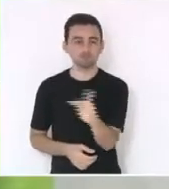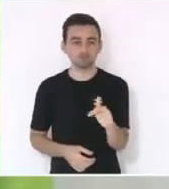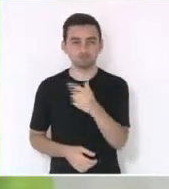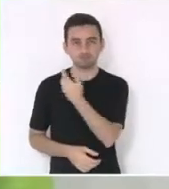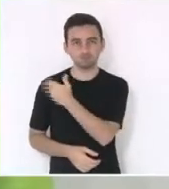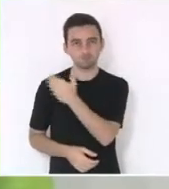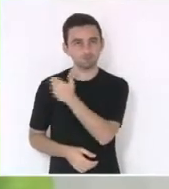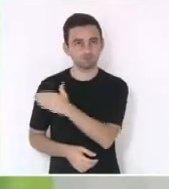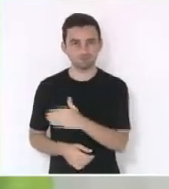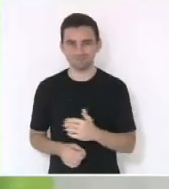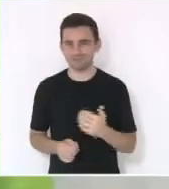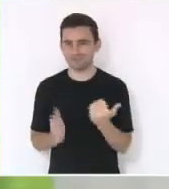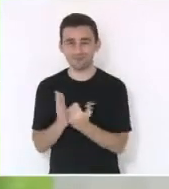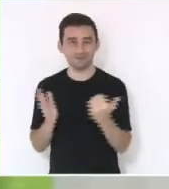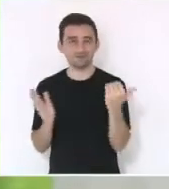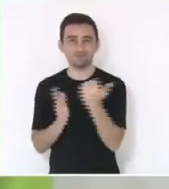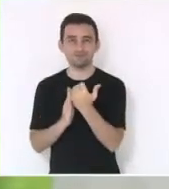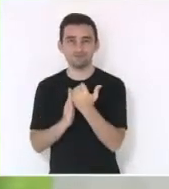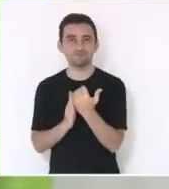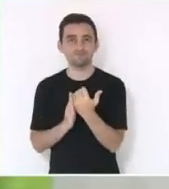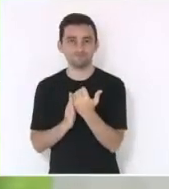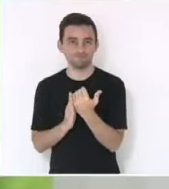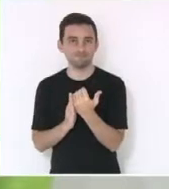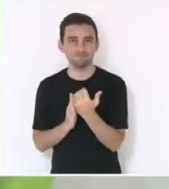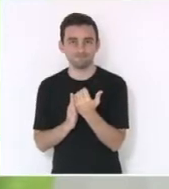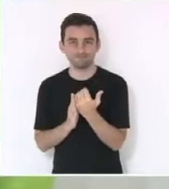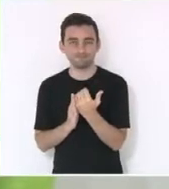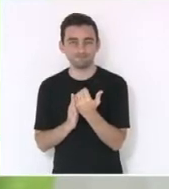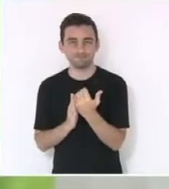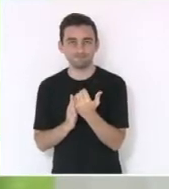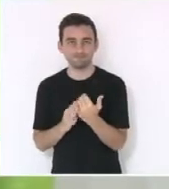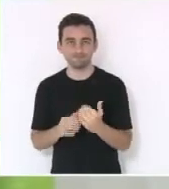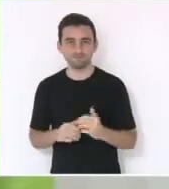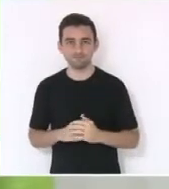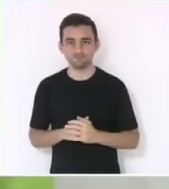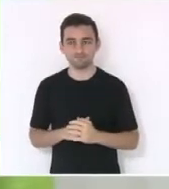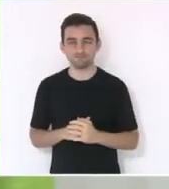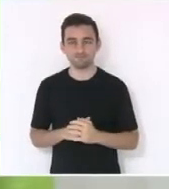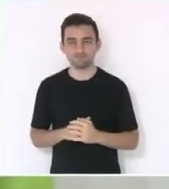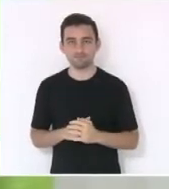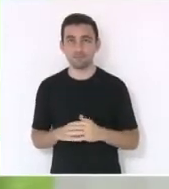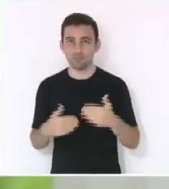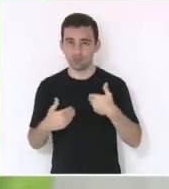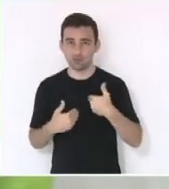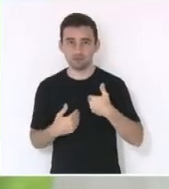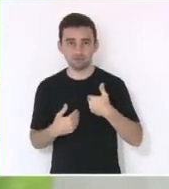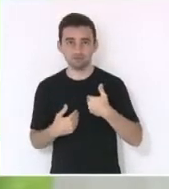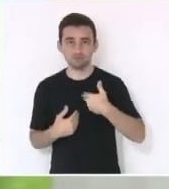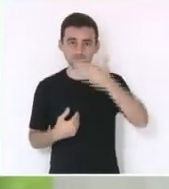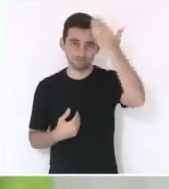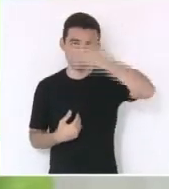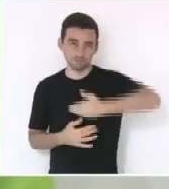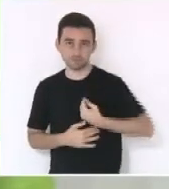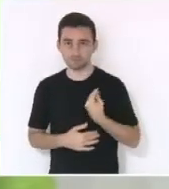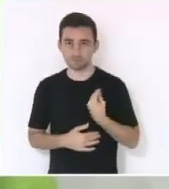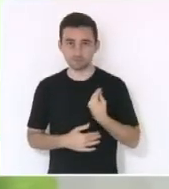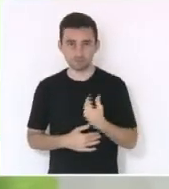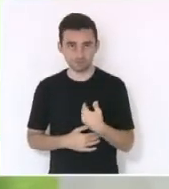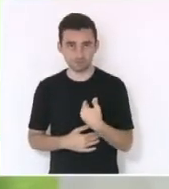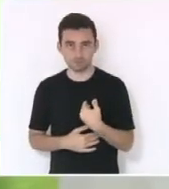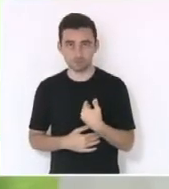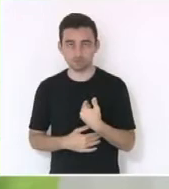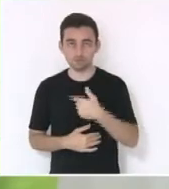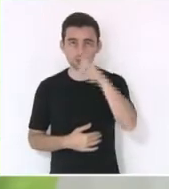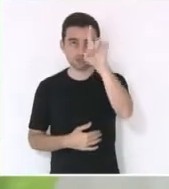Ele transcende a essas fronteiras. Eu sou um testemunho vivo do nosso diretor